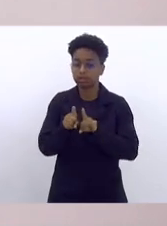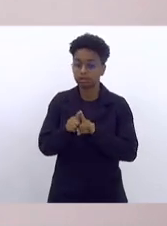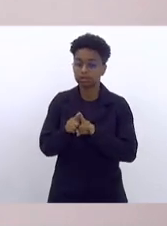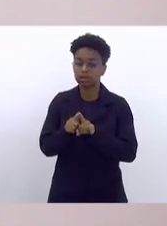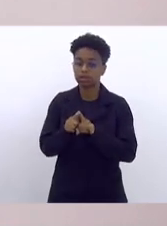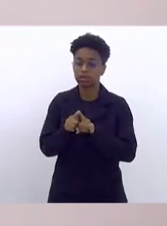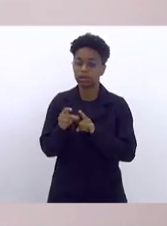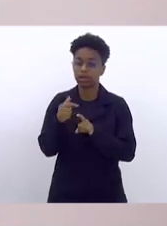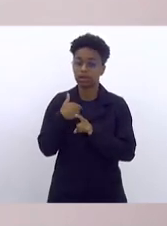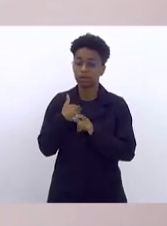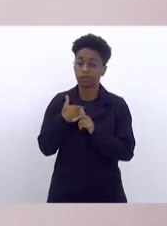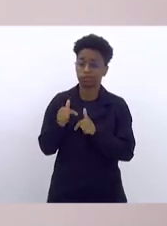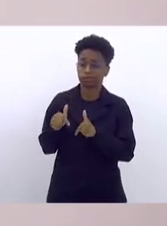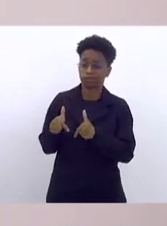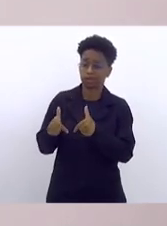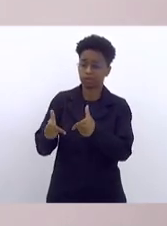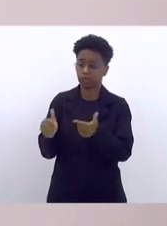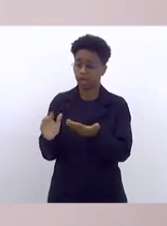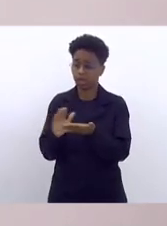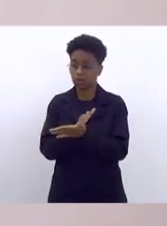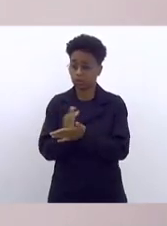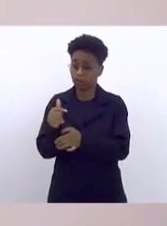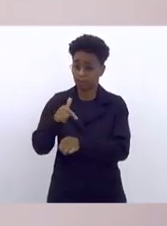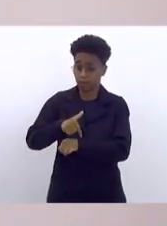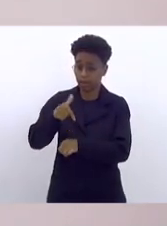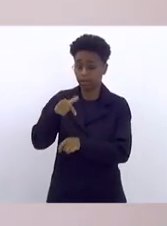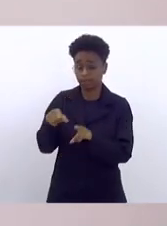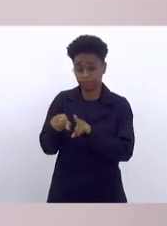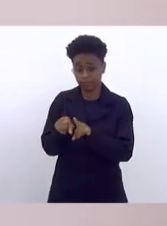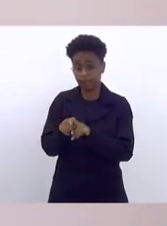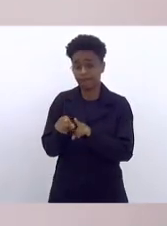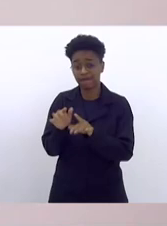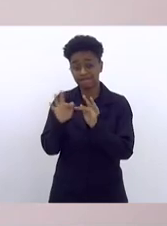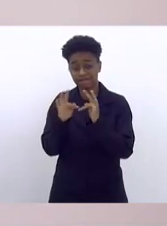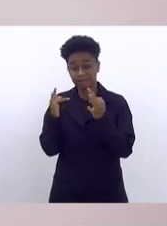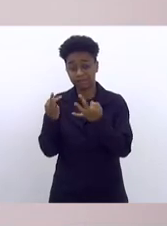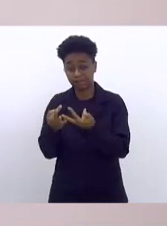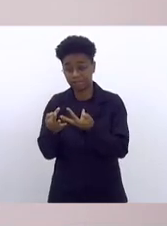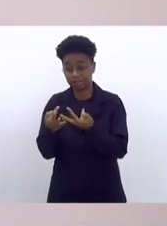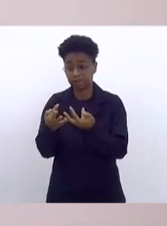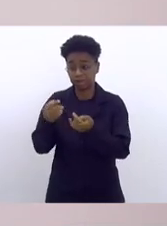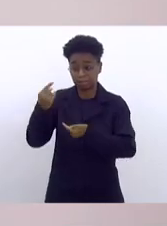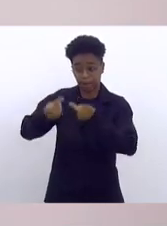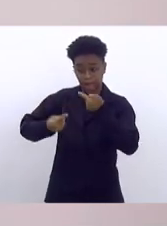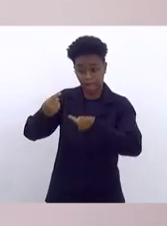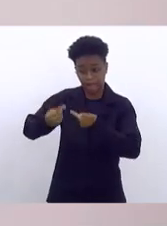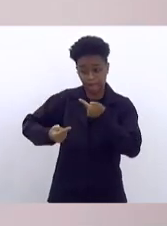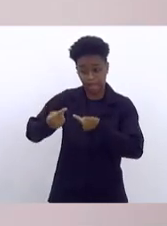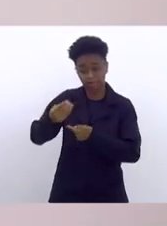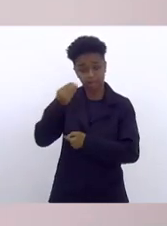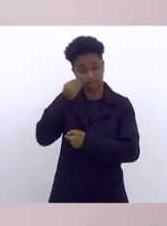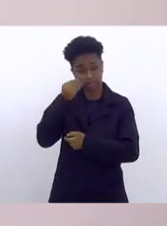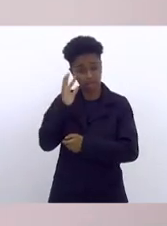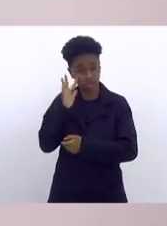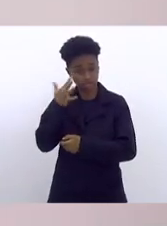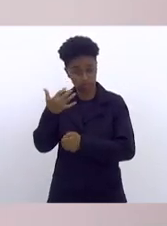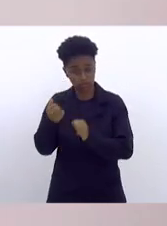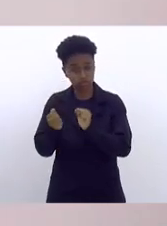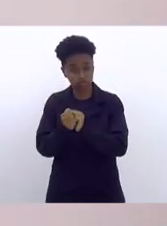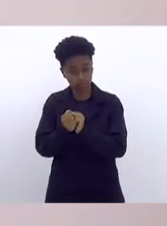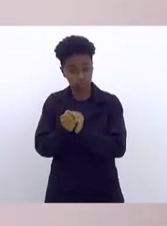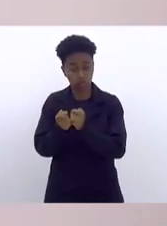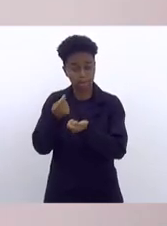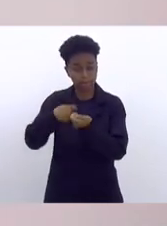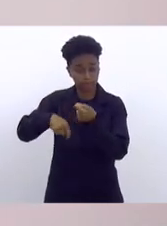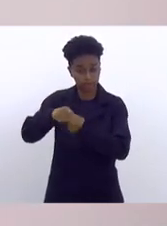com muitas situações em que as famílias também levavam seus conflitos para serem lá resolvidos pelo mediador judicial